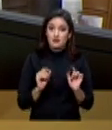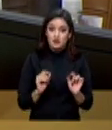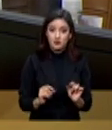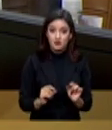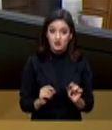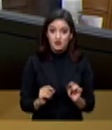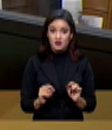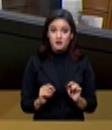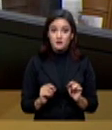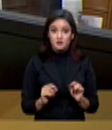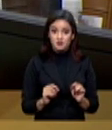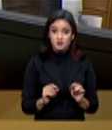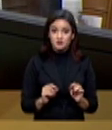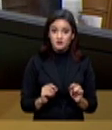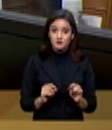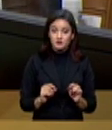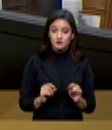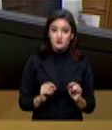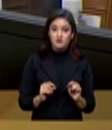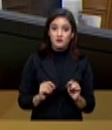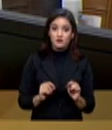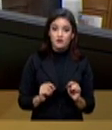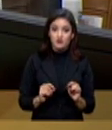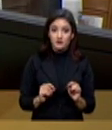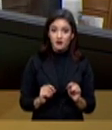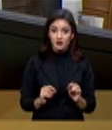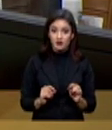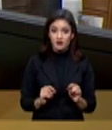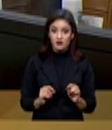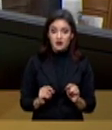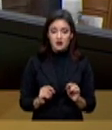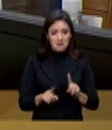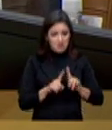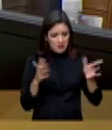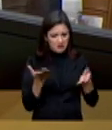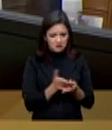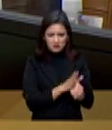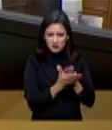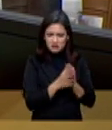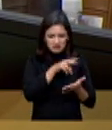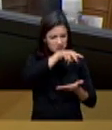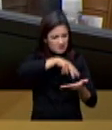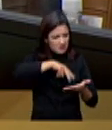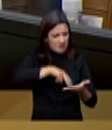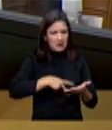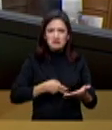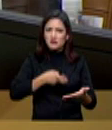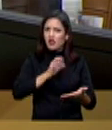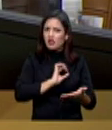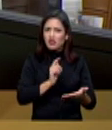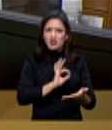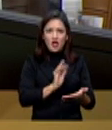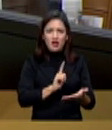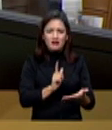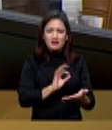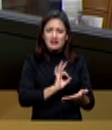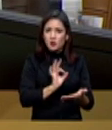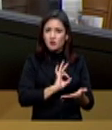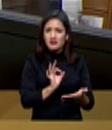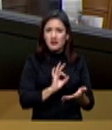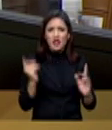não se a venta nenhum lugar vi nos autos em nenhum lugar a inconstitucionalidade